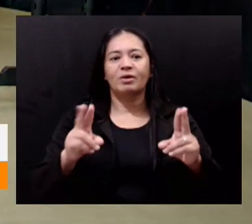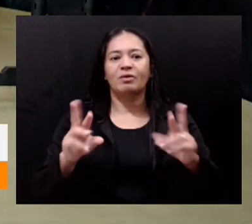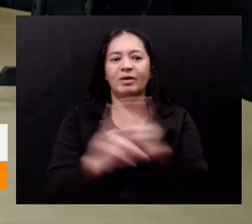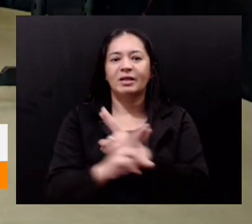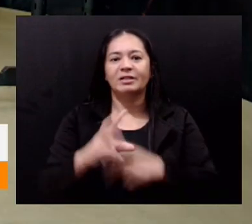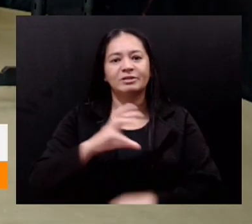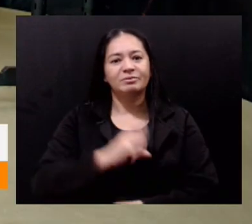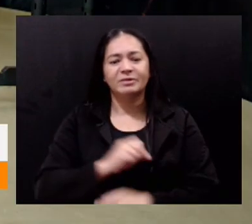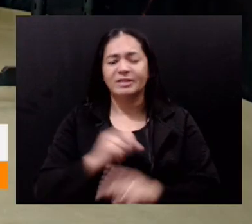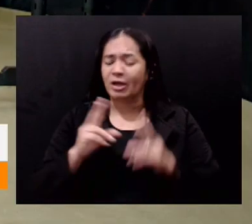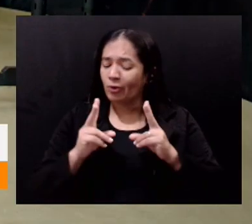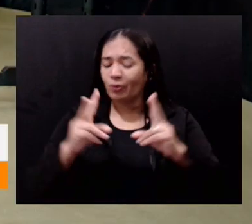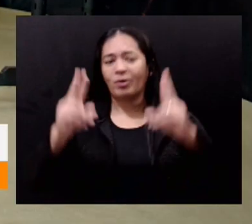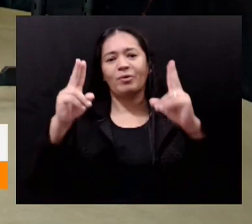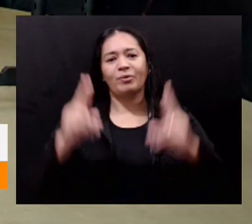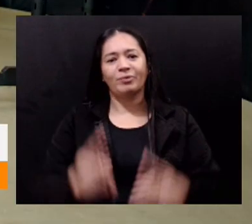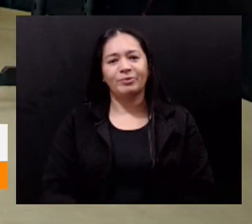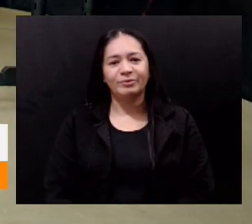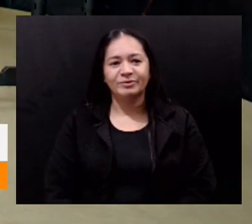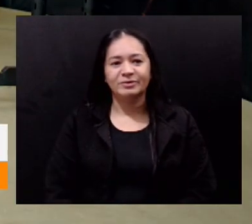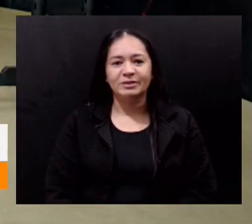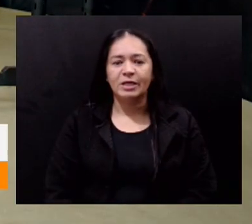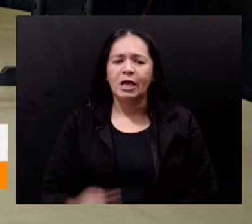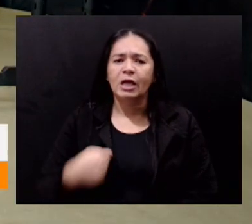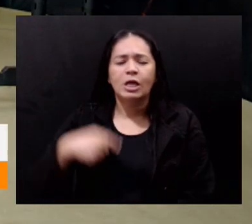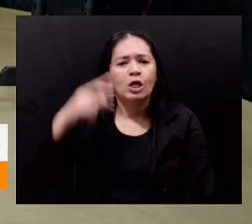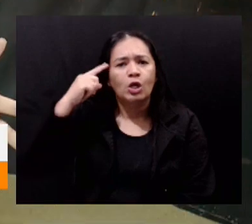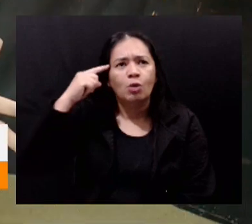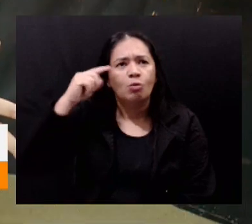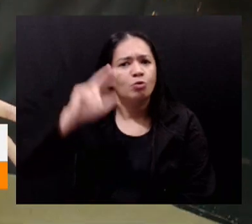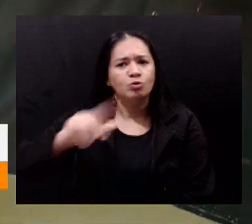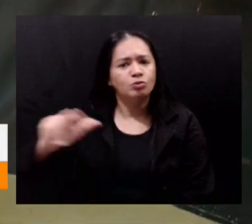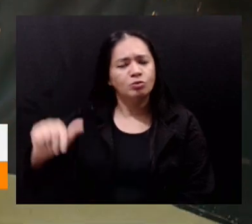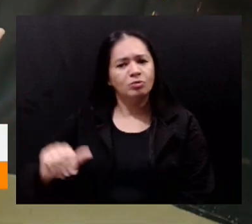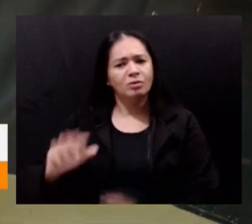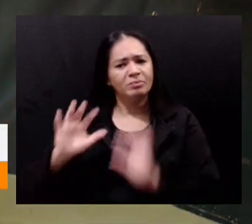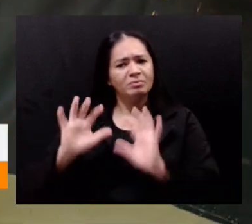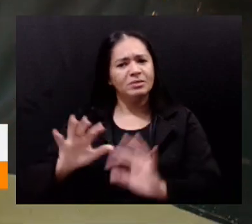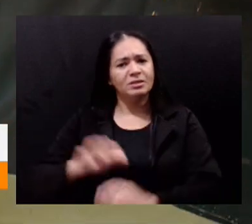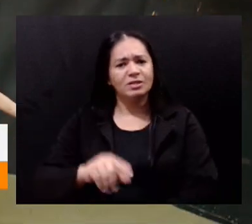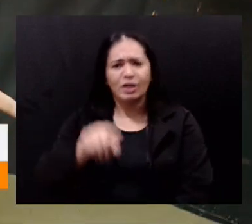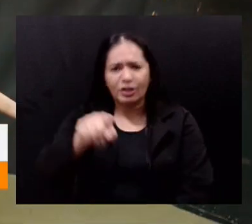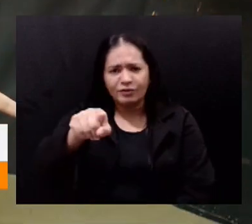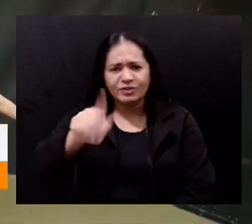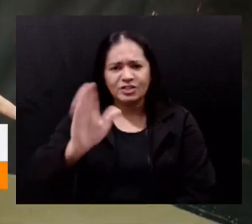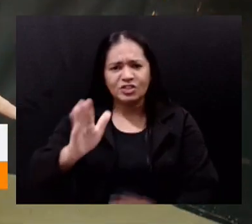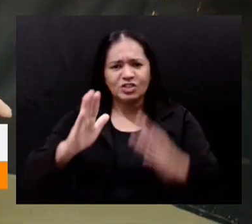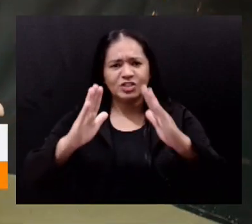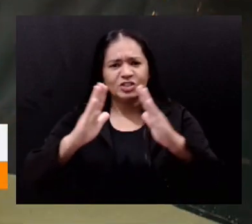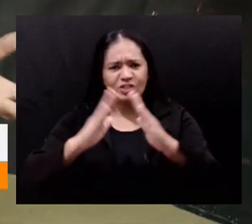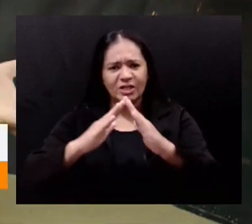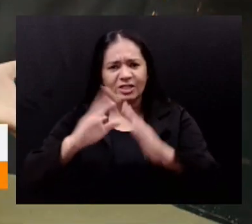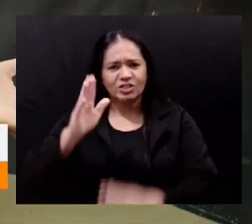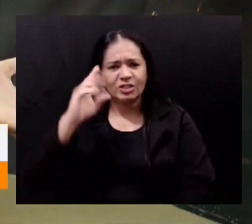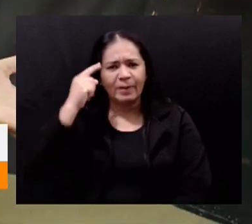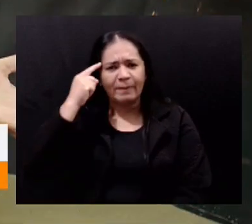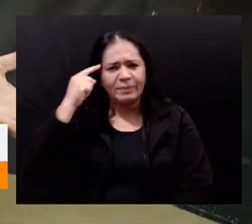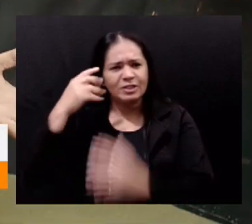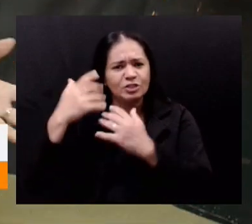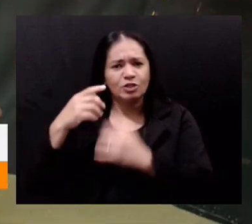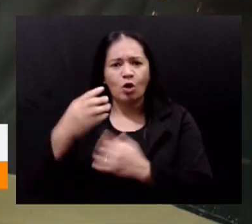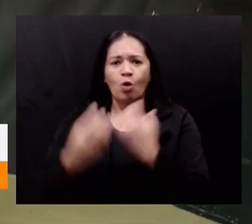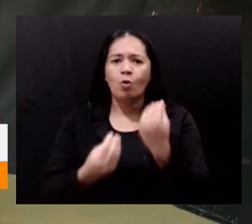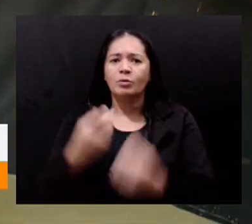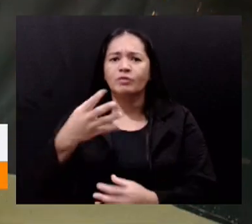mas eu nunca parei pra pensar nisso, né? E você de Sim. casa, já parou pra pensar? Como que você se comportaria encerrando